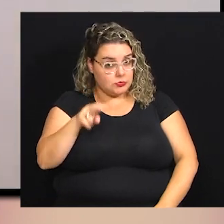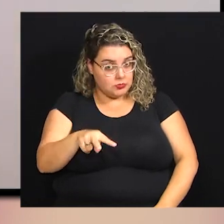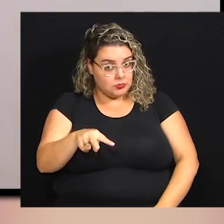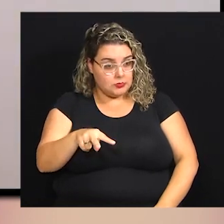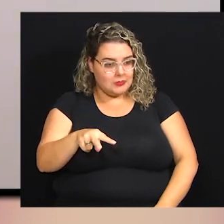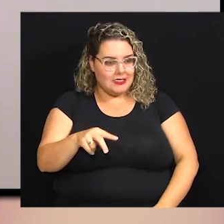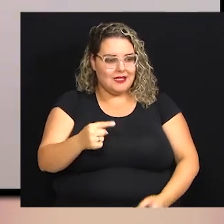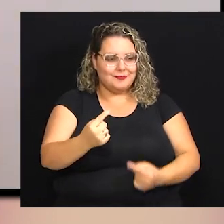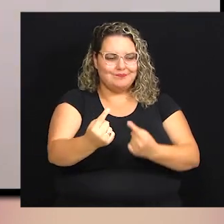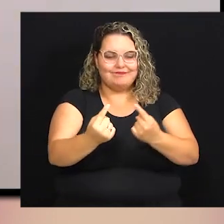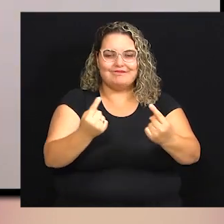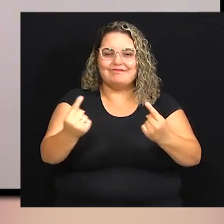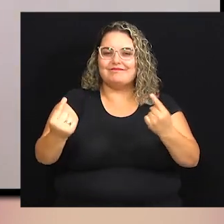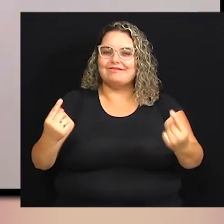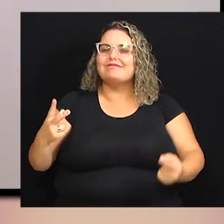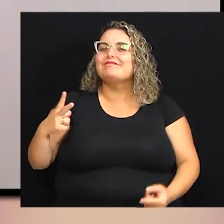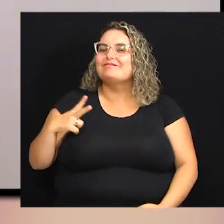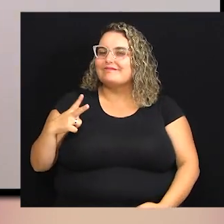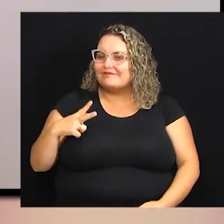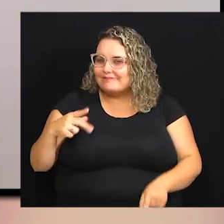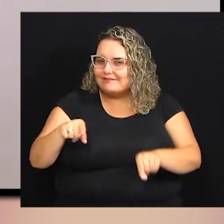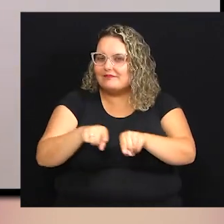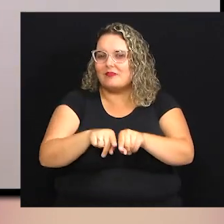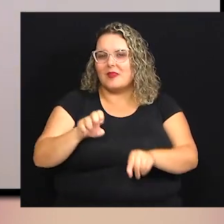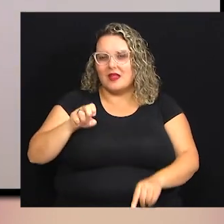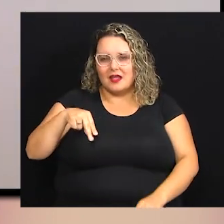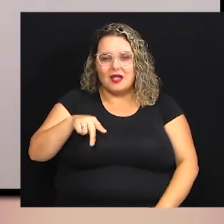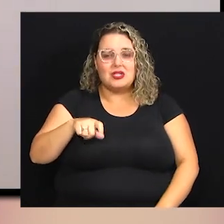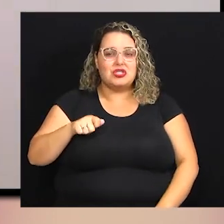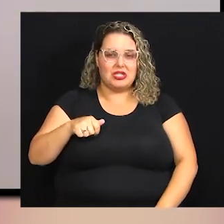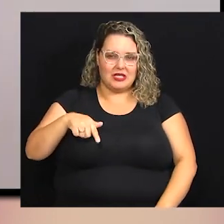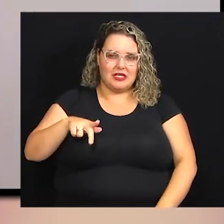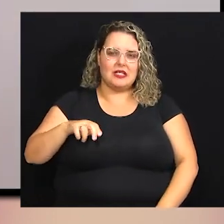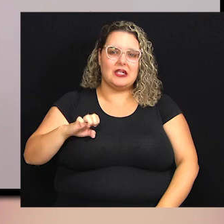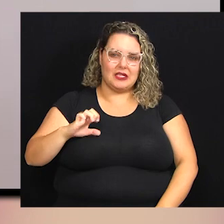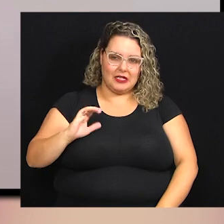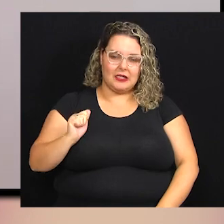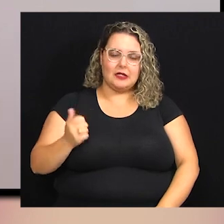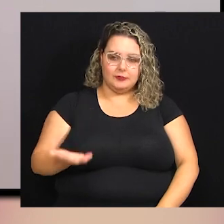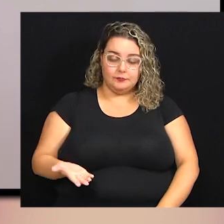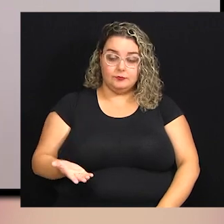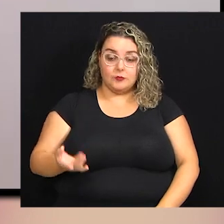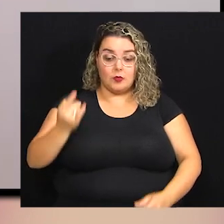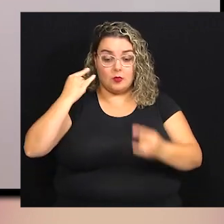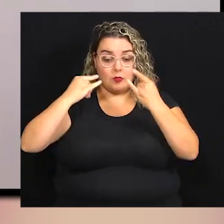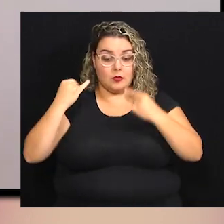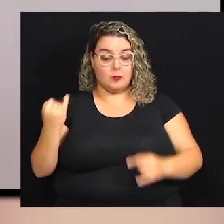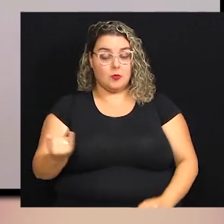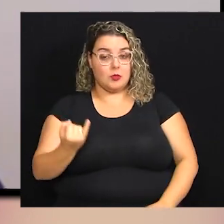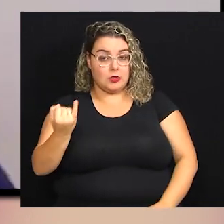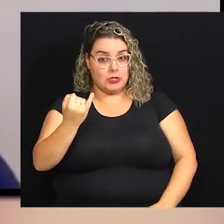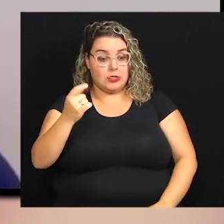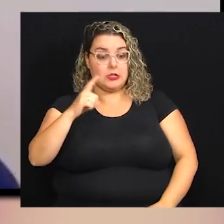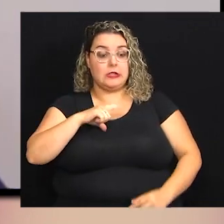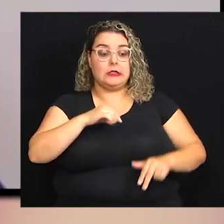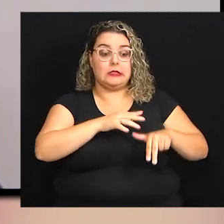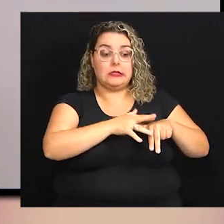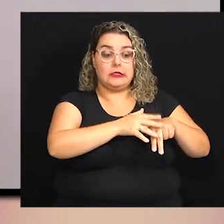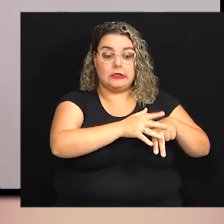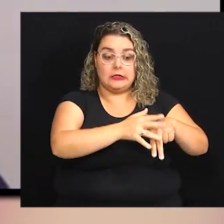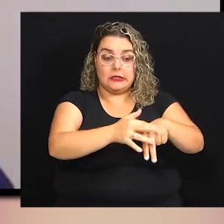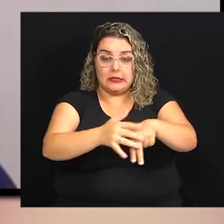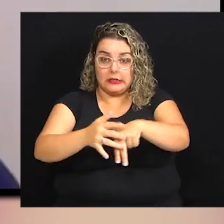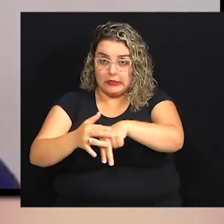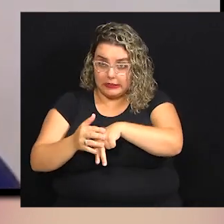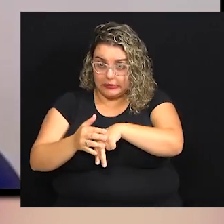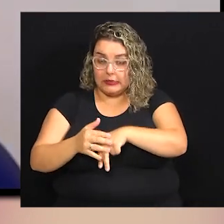é muito individualizado também a enxaqueca. Então, o interessante é que tem